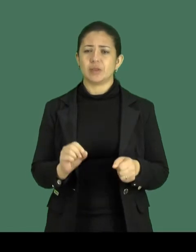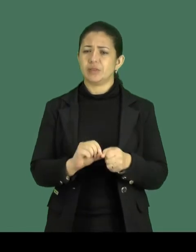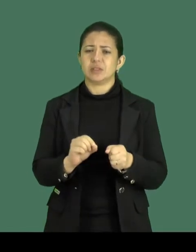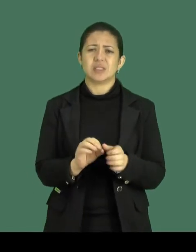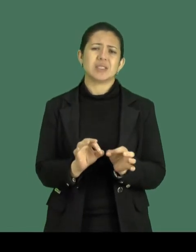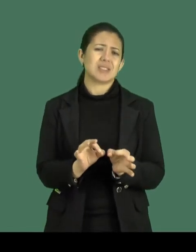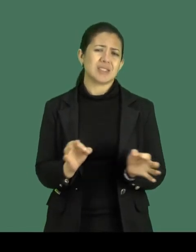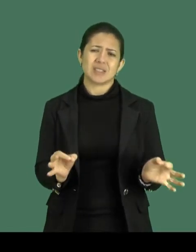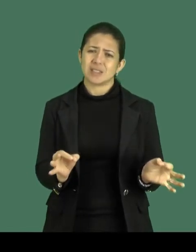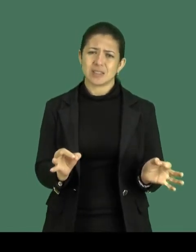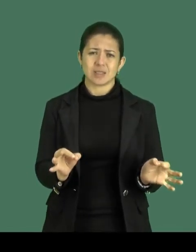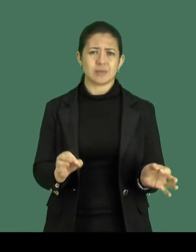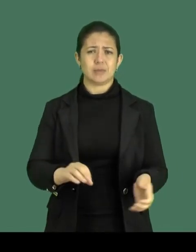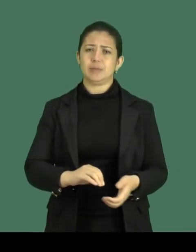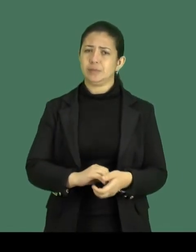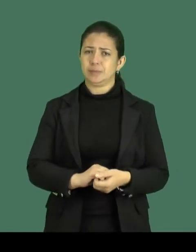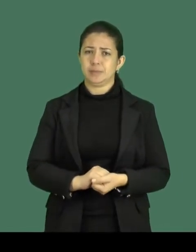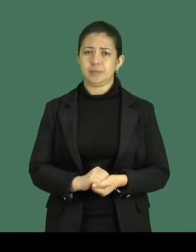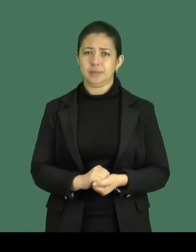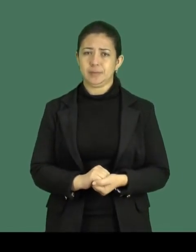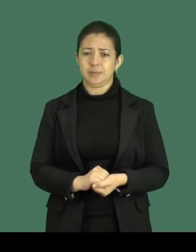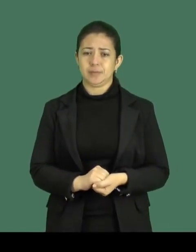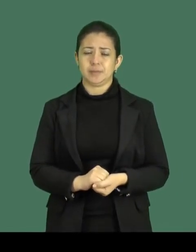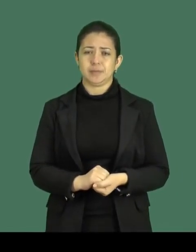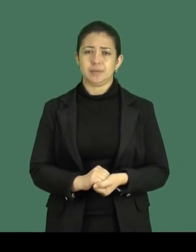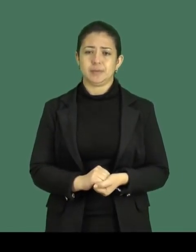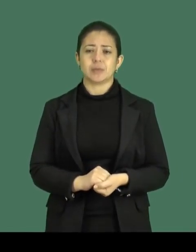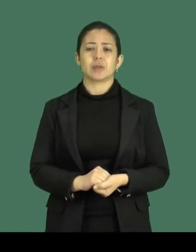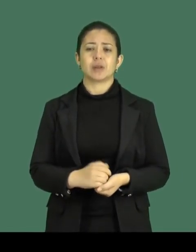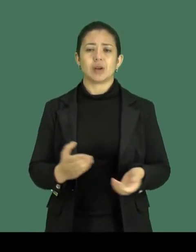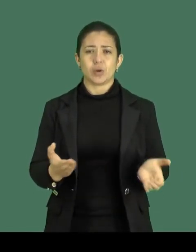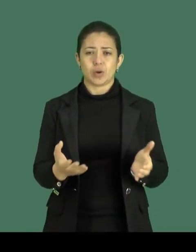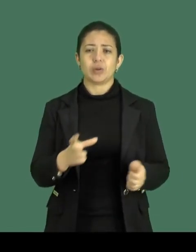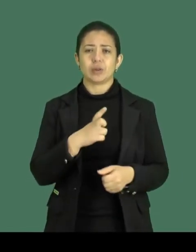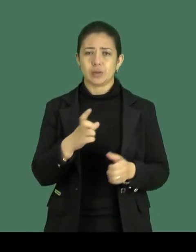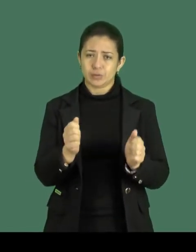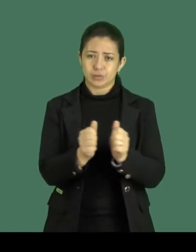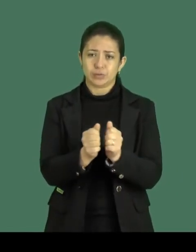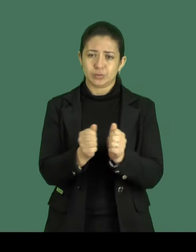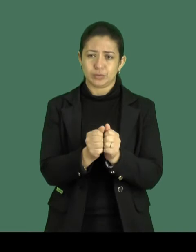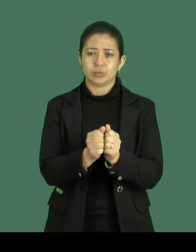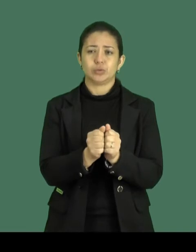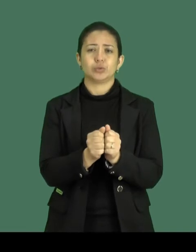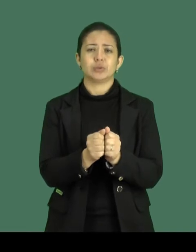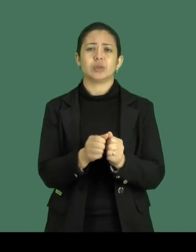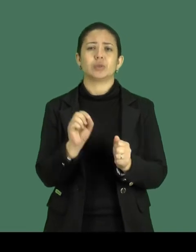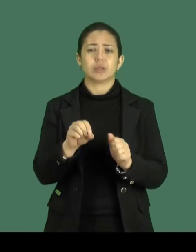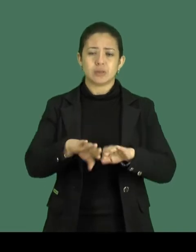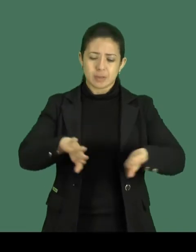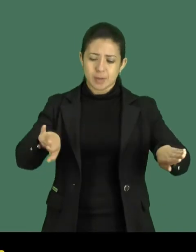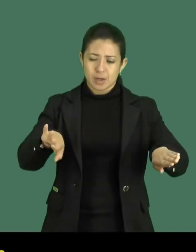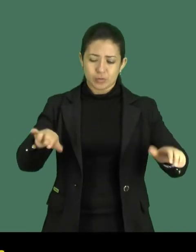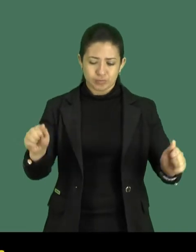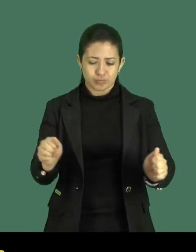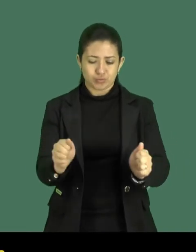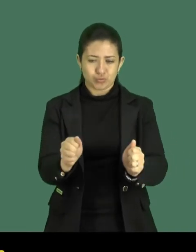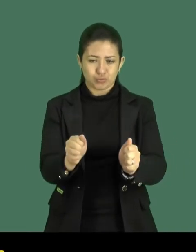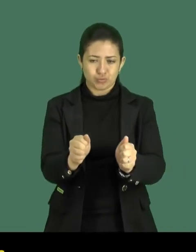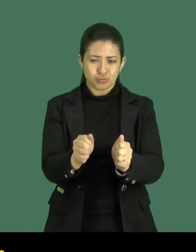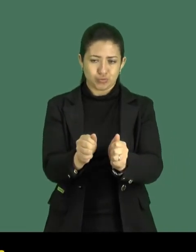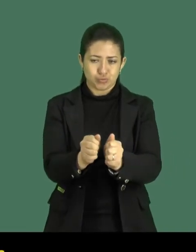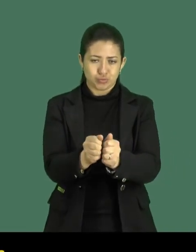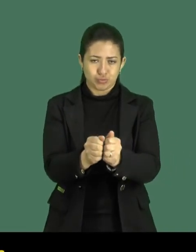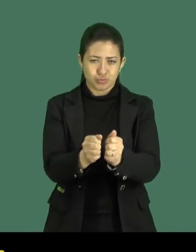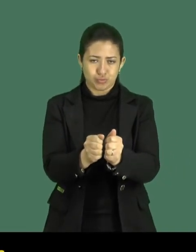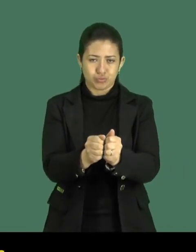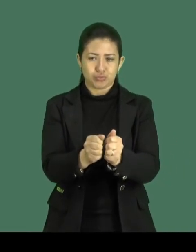lado, para poder simplificar. Muito bem, para fazer isso, eu tenho que juntar o que está separado. Vou juntar através